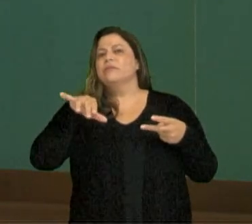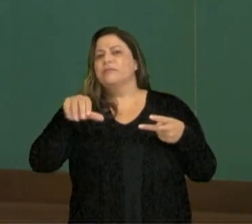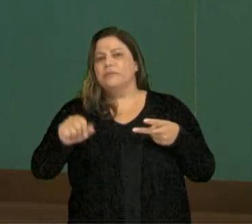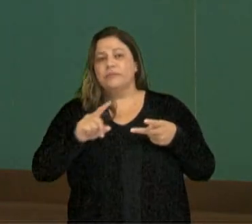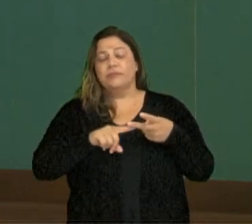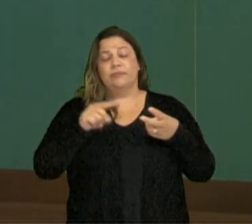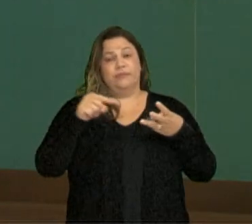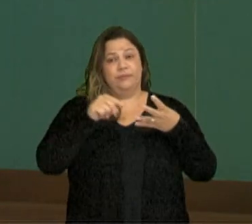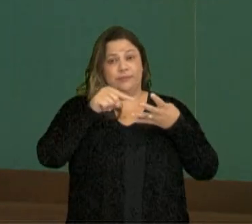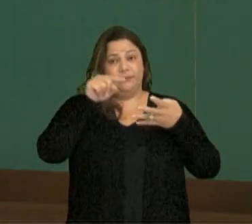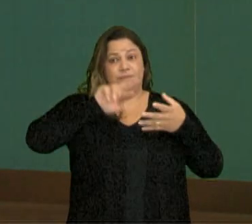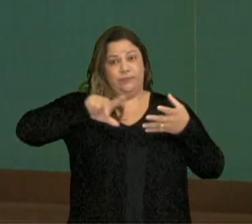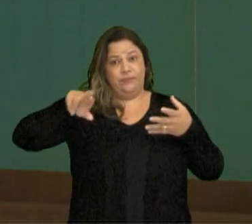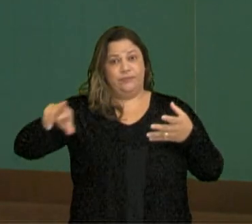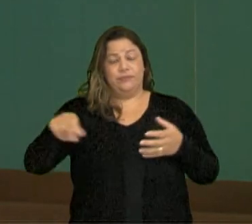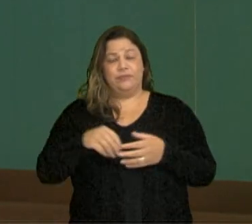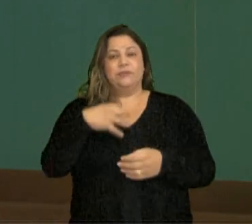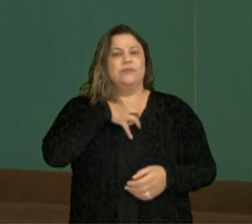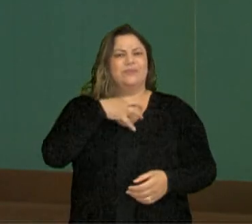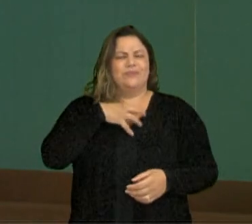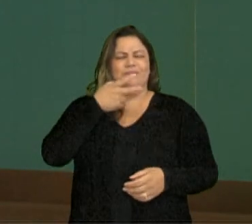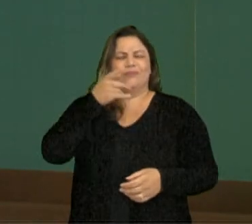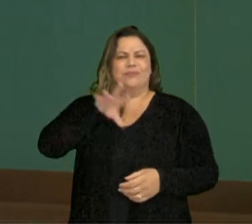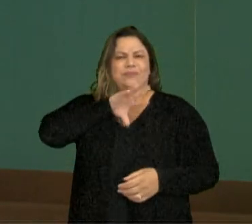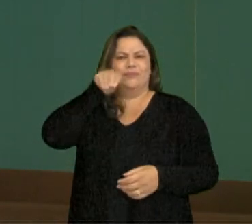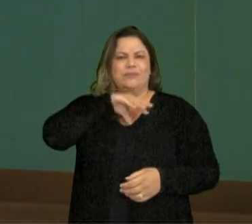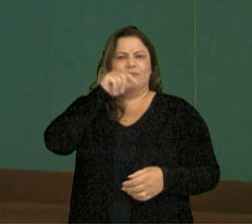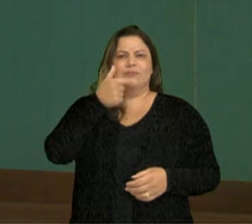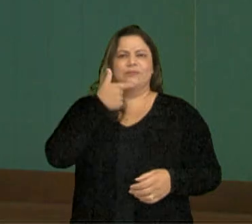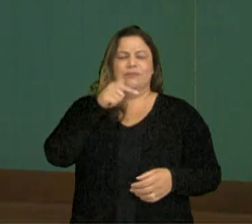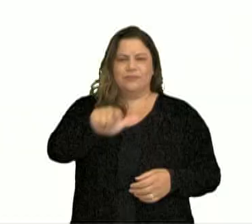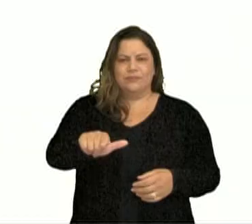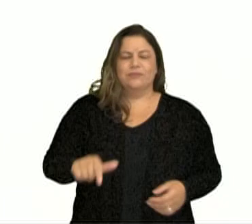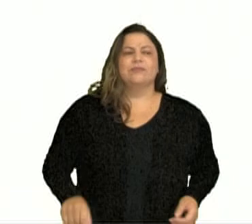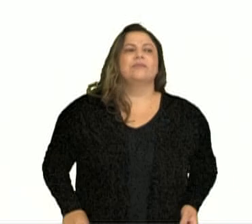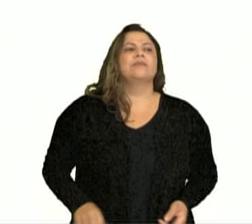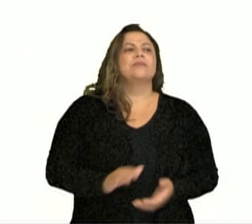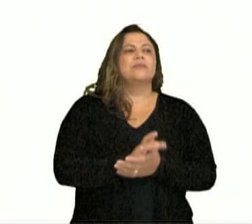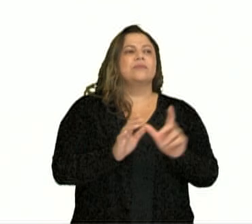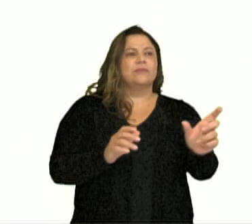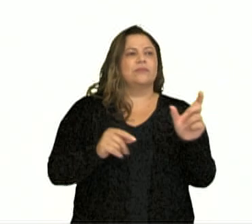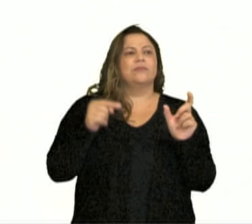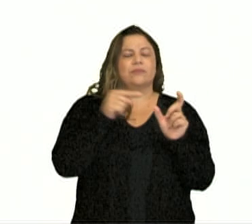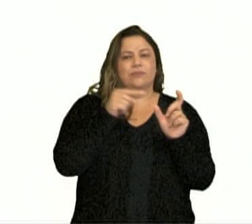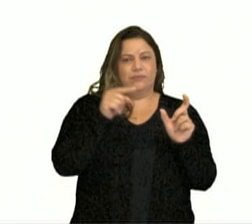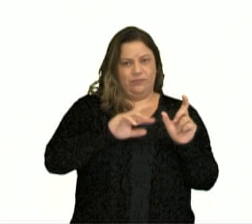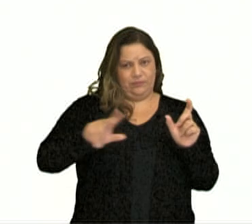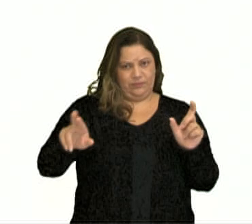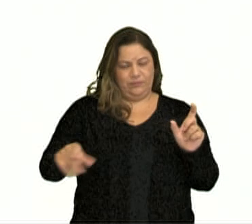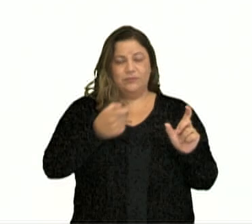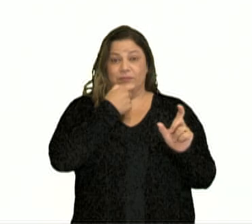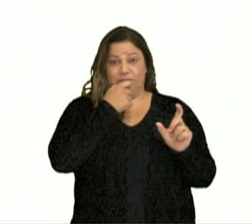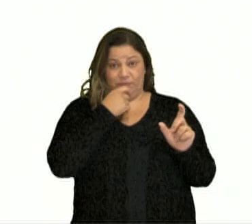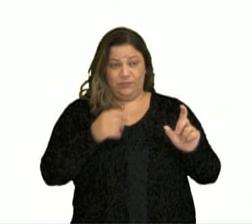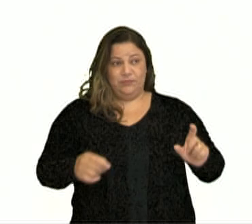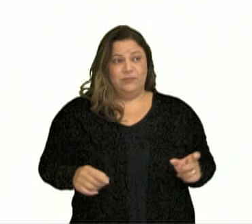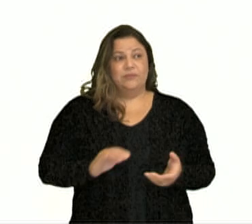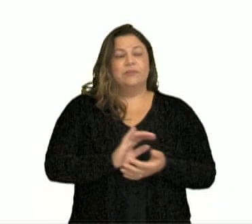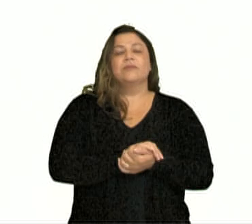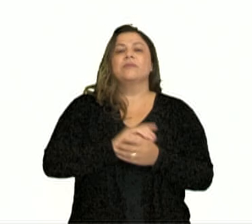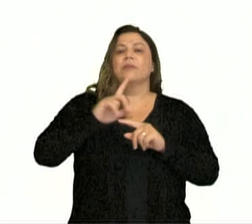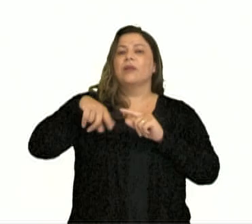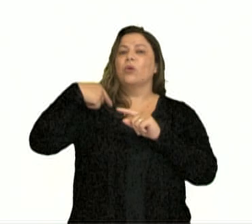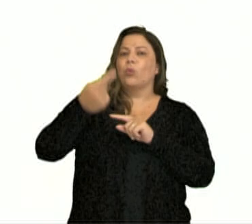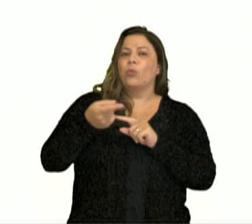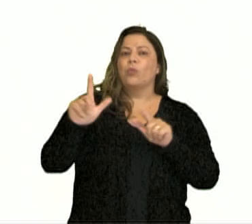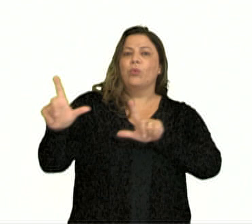pronúncias mais completos dessa palavra, ó, tanto no inglês britânico quanto no inglês americano. No